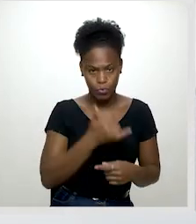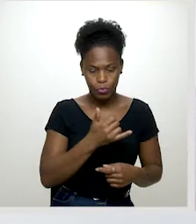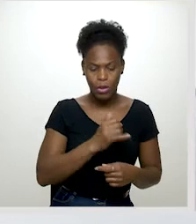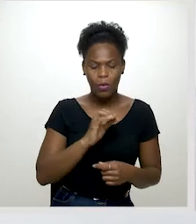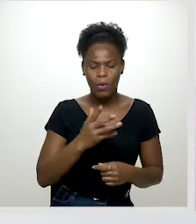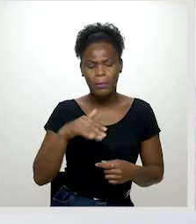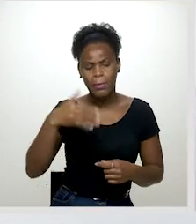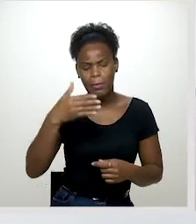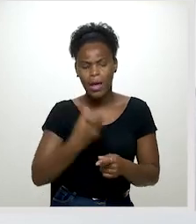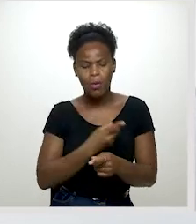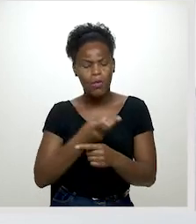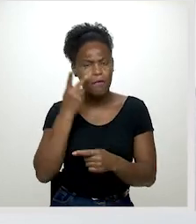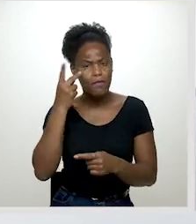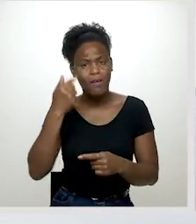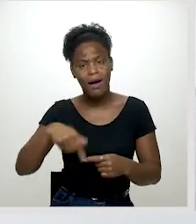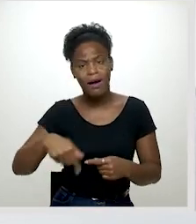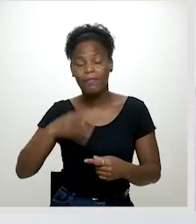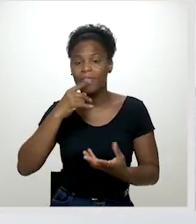vivos existentes na Terra?